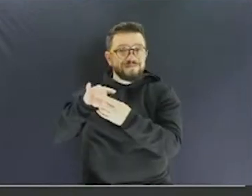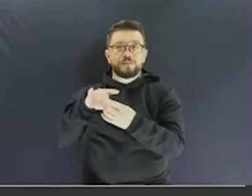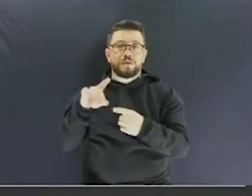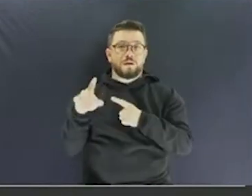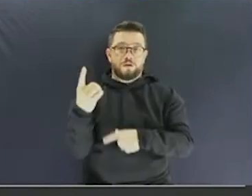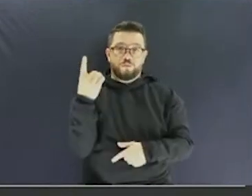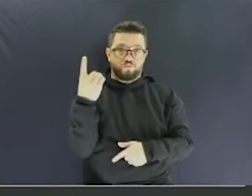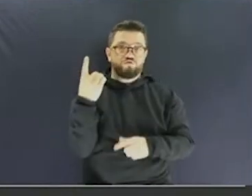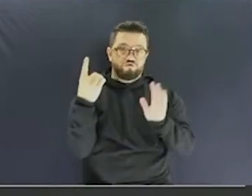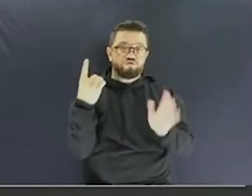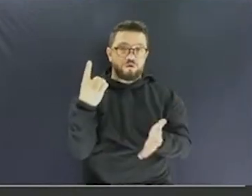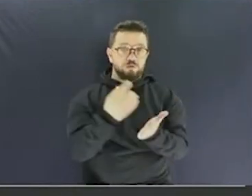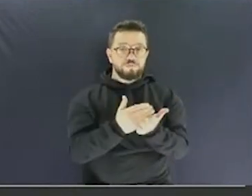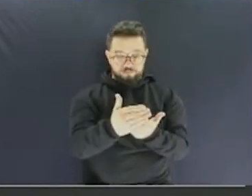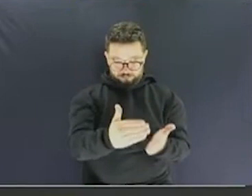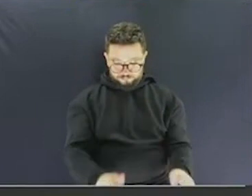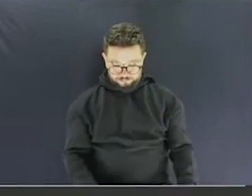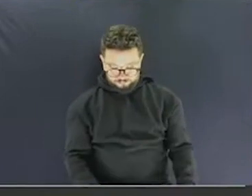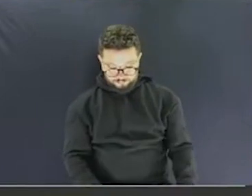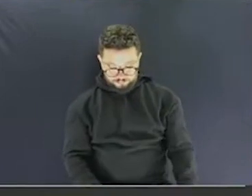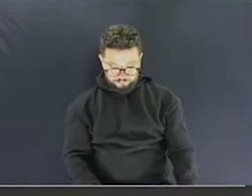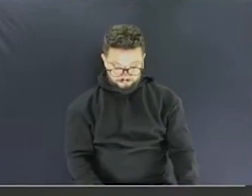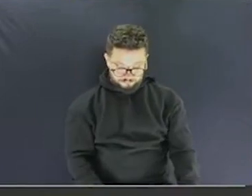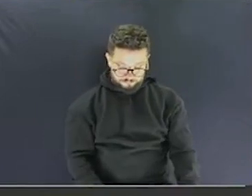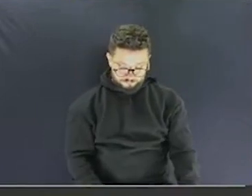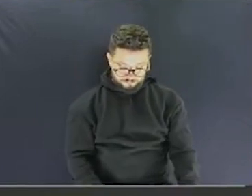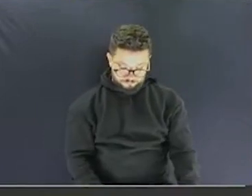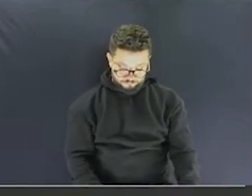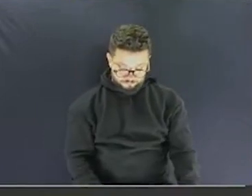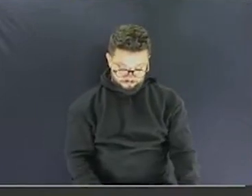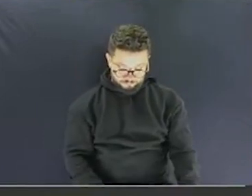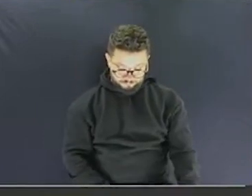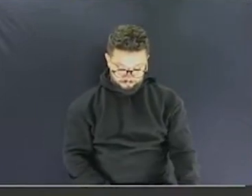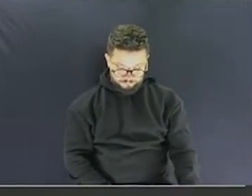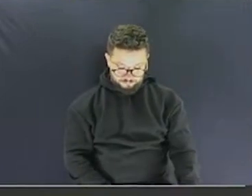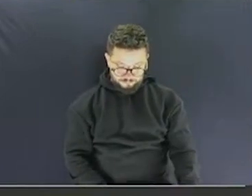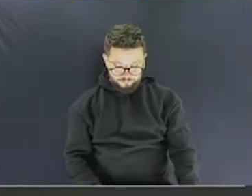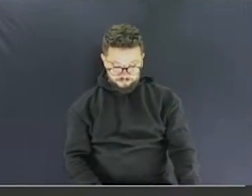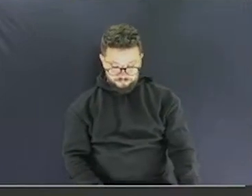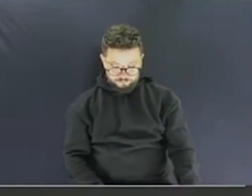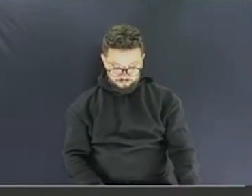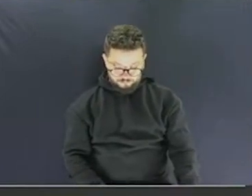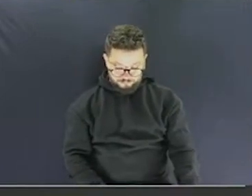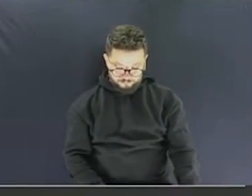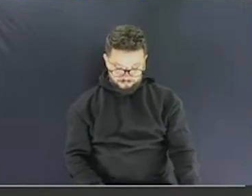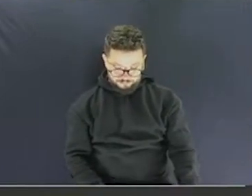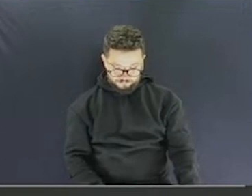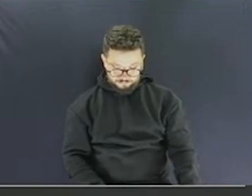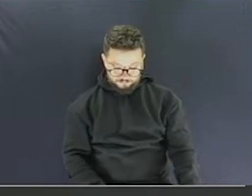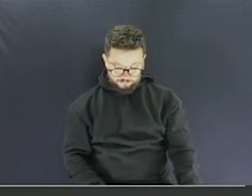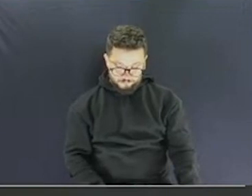novas modalidades de prestação de serviço de saúde, essas 12 já implantadas. E revisar a resolução sobre o